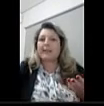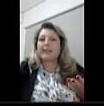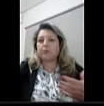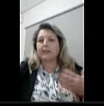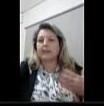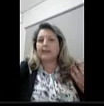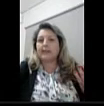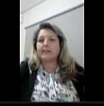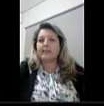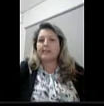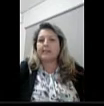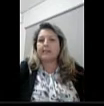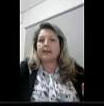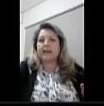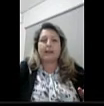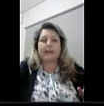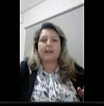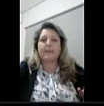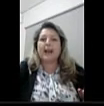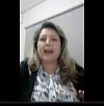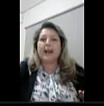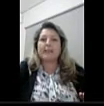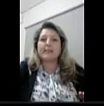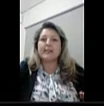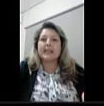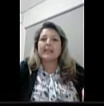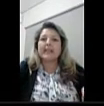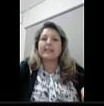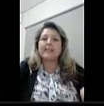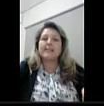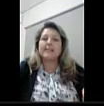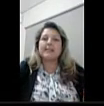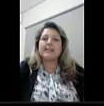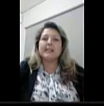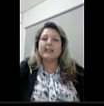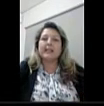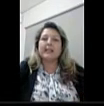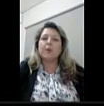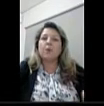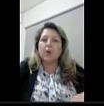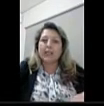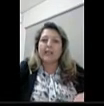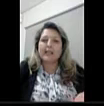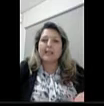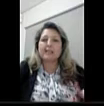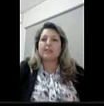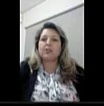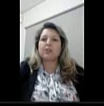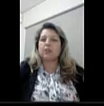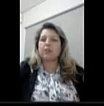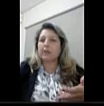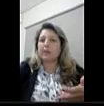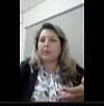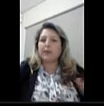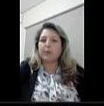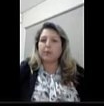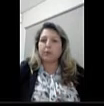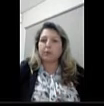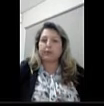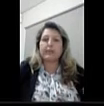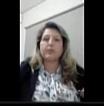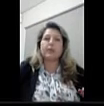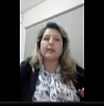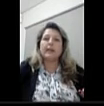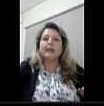quatro ou até palavras que essa criança não conheça, que seja de um vocabulário muito